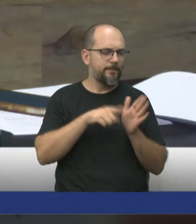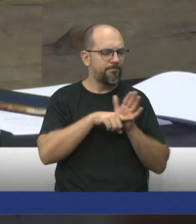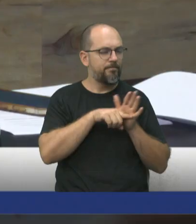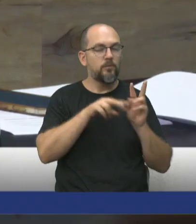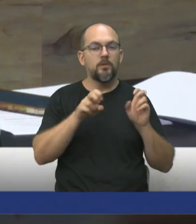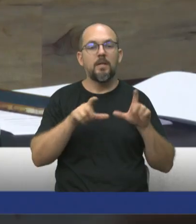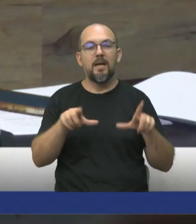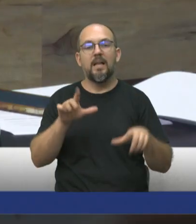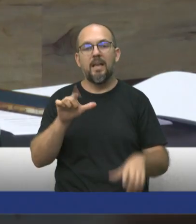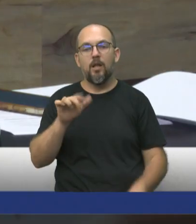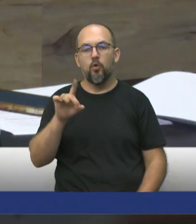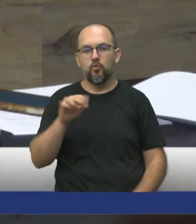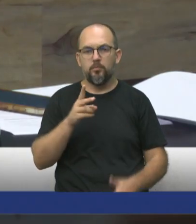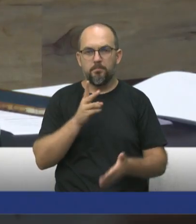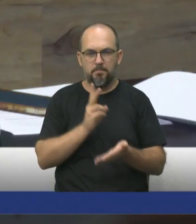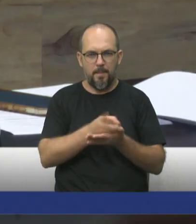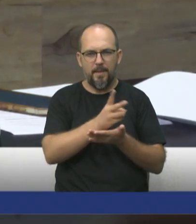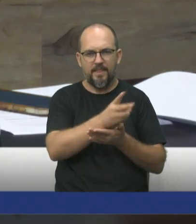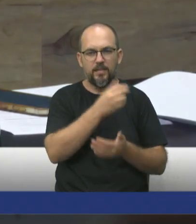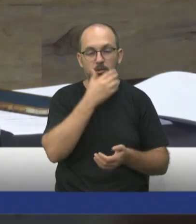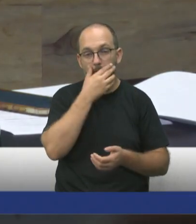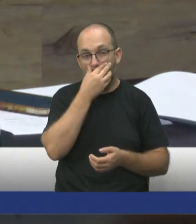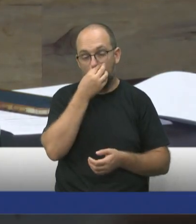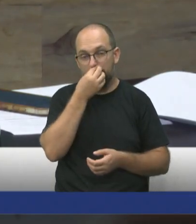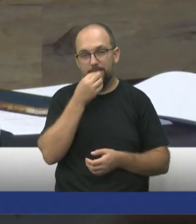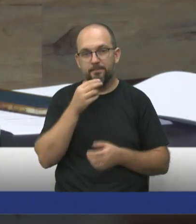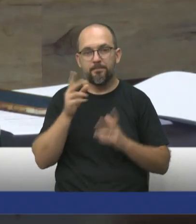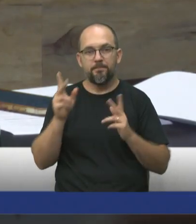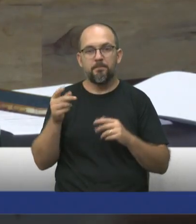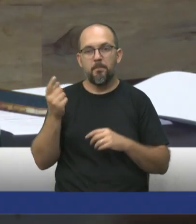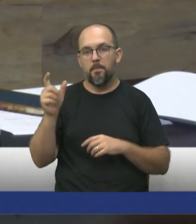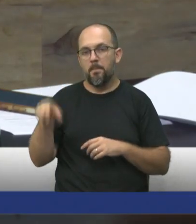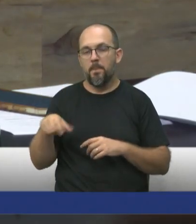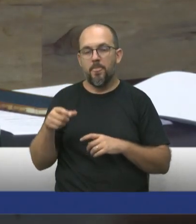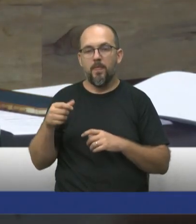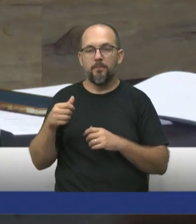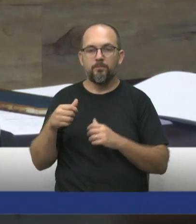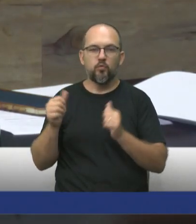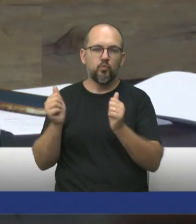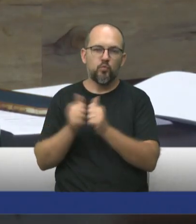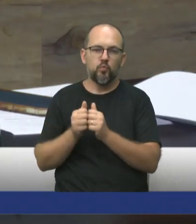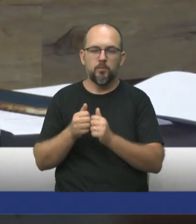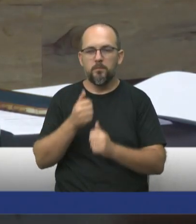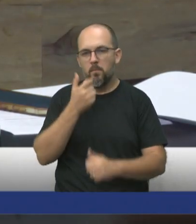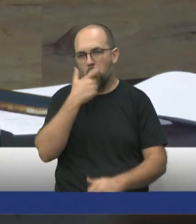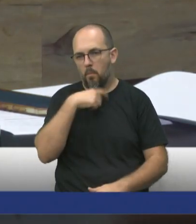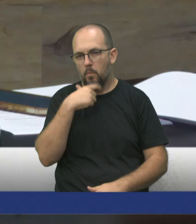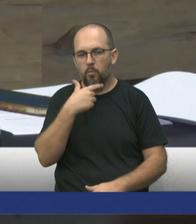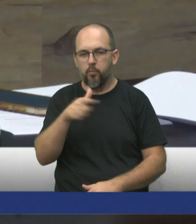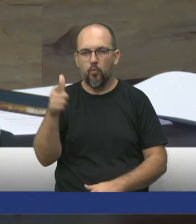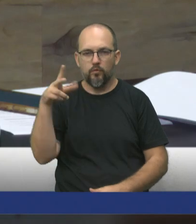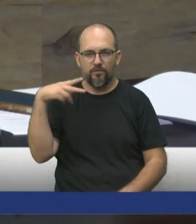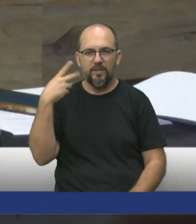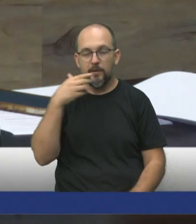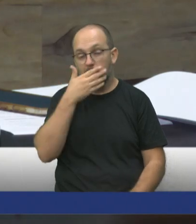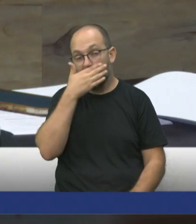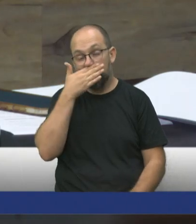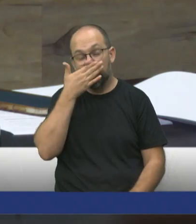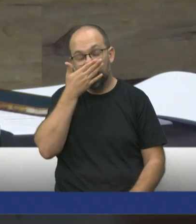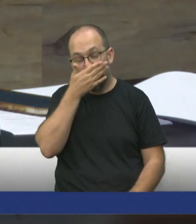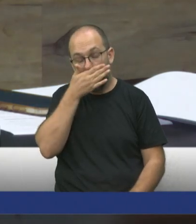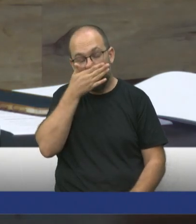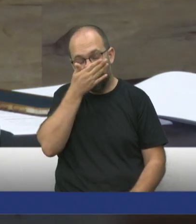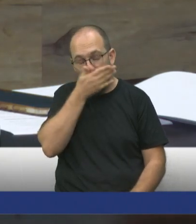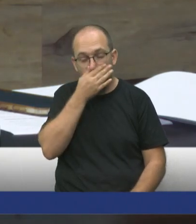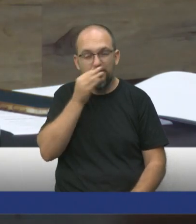laudo ser permanente, como uma das autoras do projeto, junto com o Dr. Paulo, junto com os colegas vereadores, para entender o